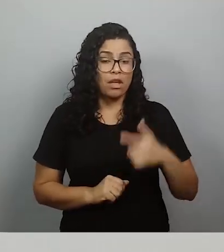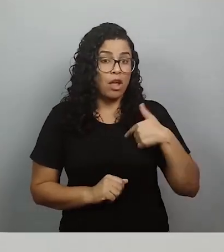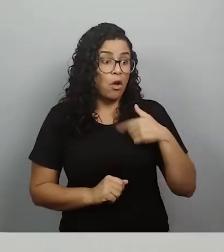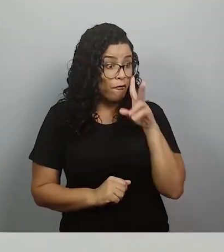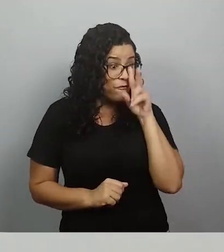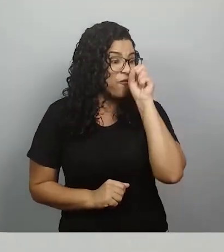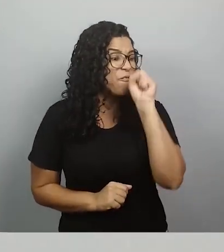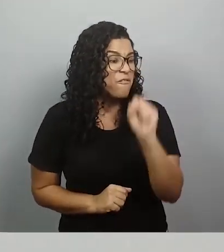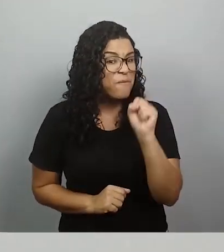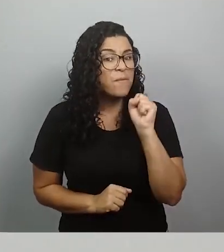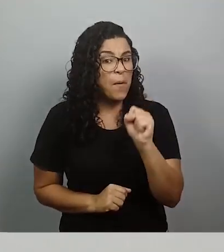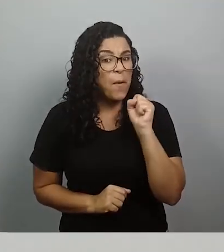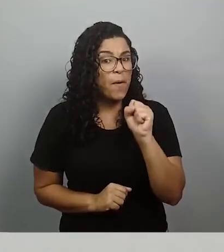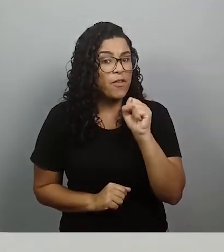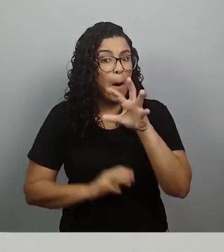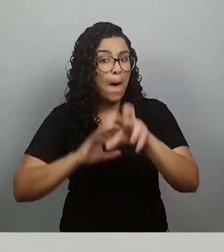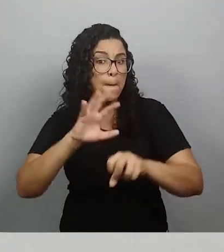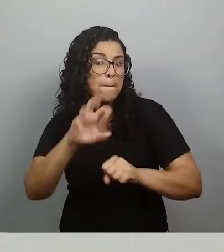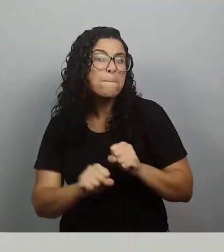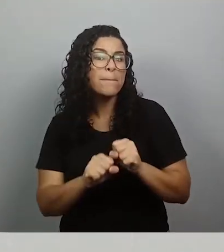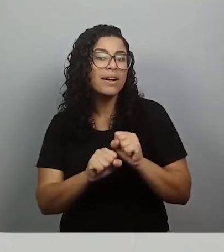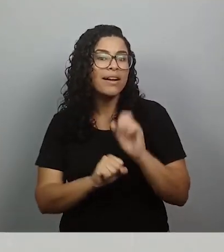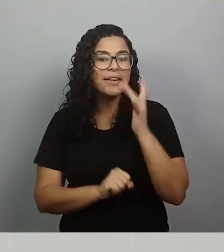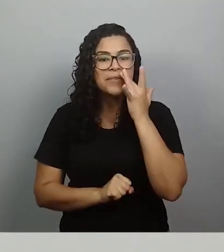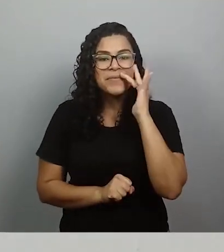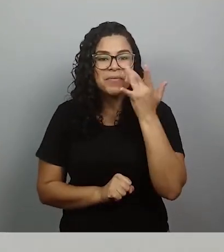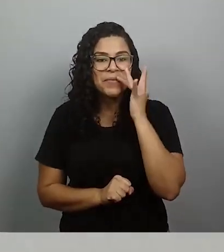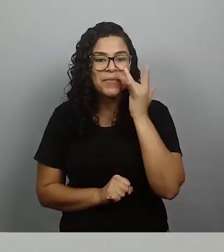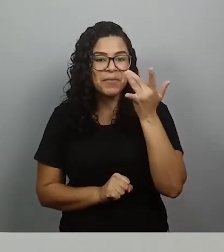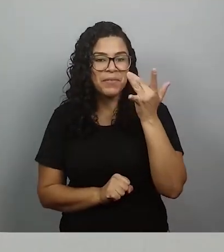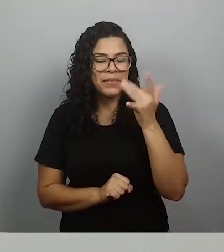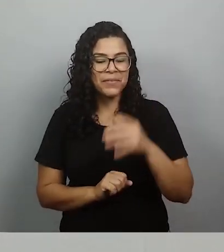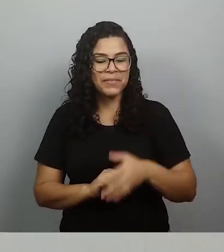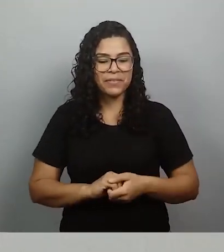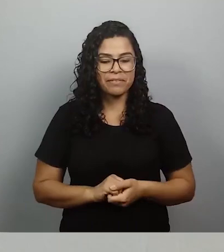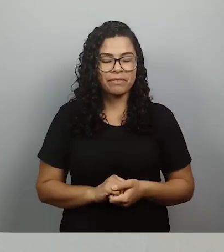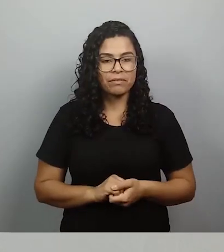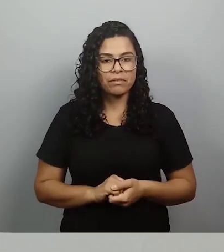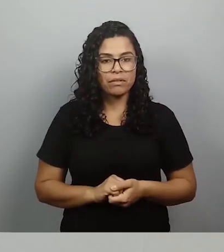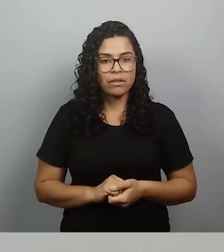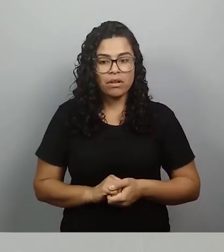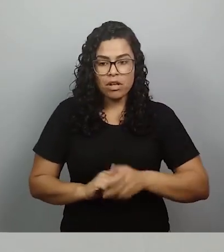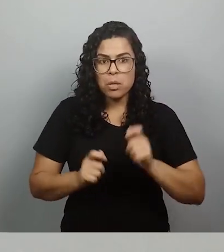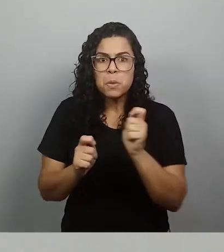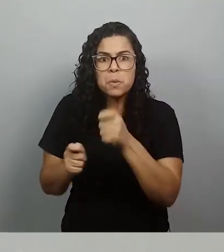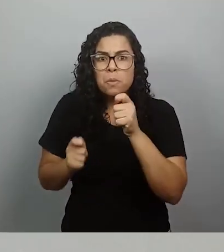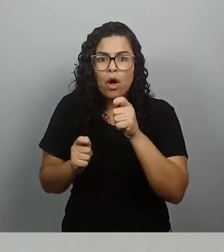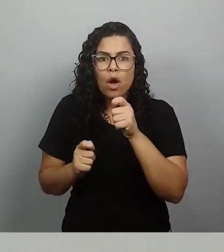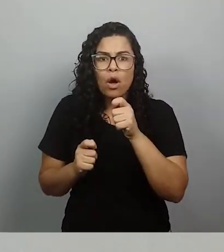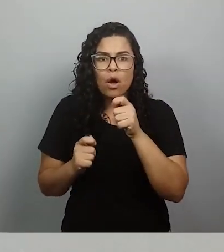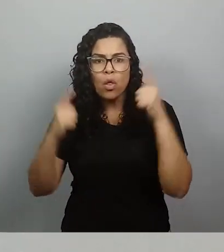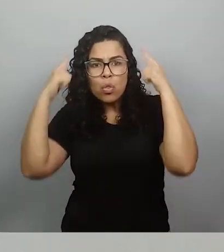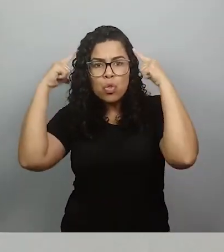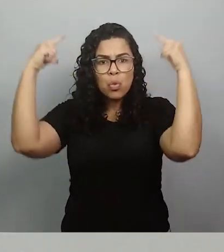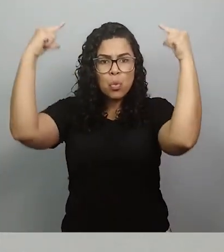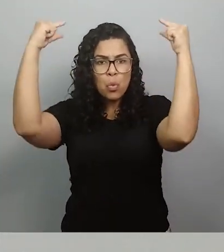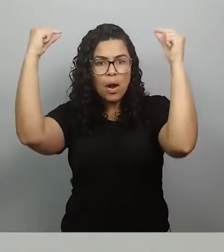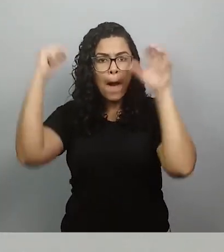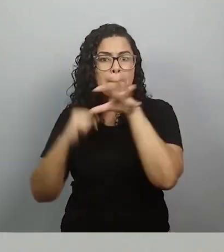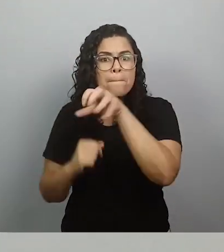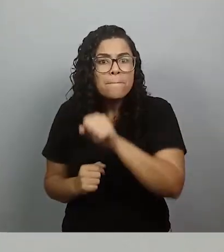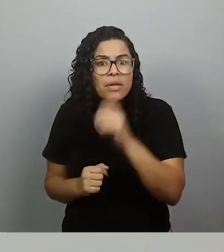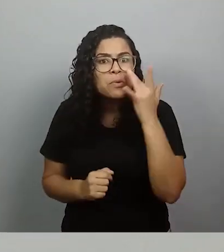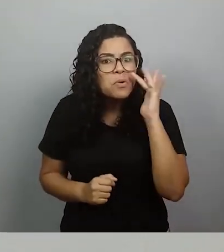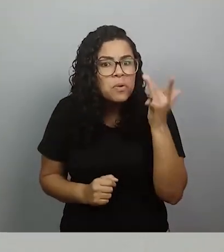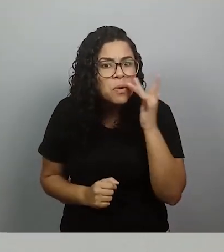Conforte, eu vou resgatar o tesouro. Vou cortar o duende. Um duende que pegou o tesouro?